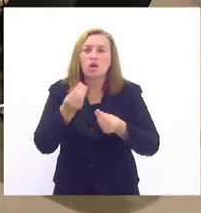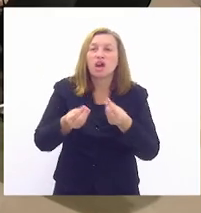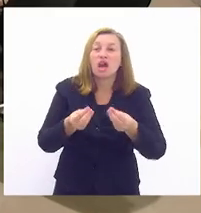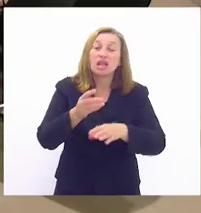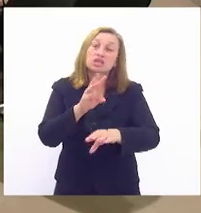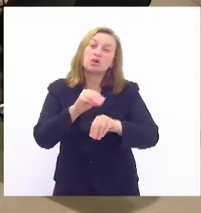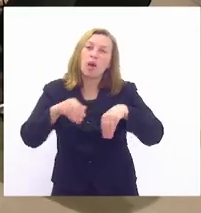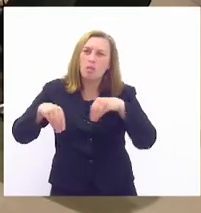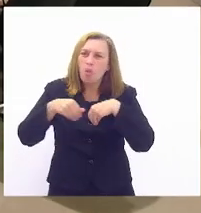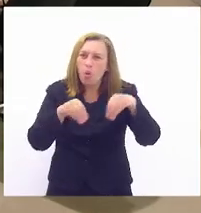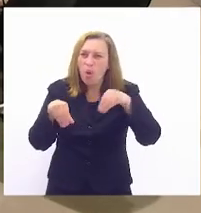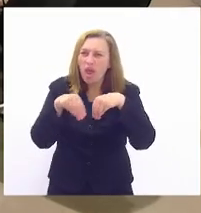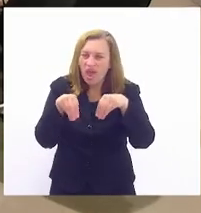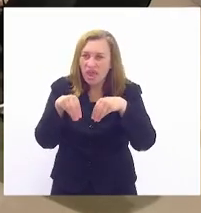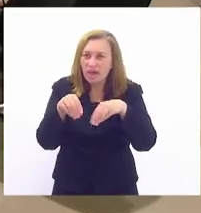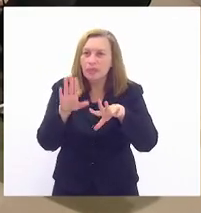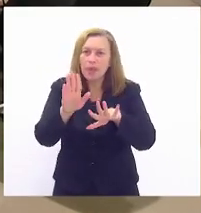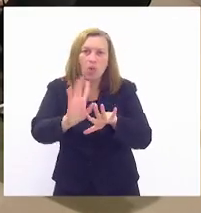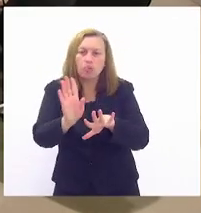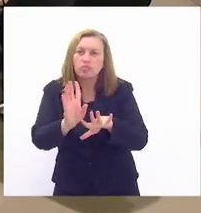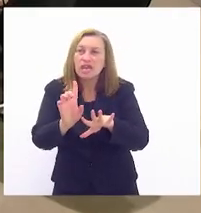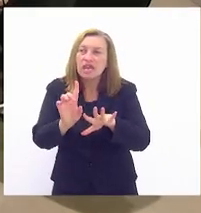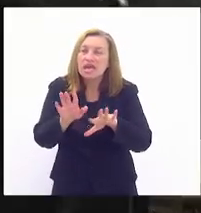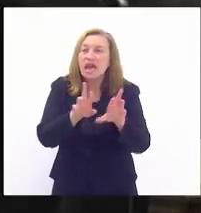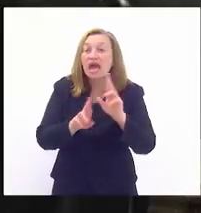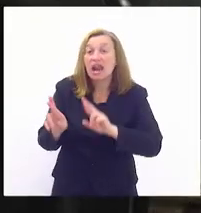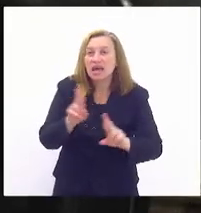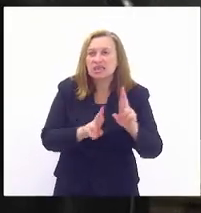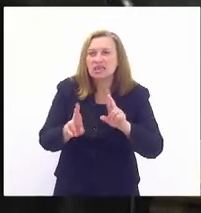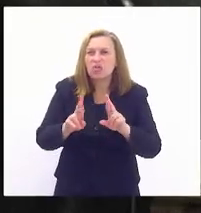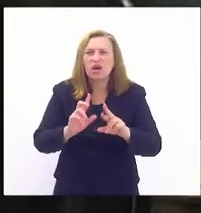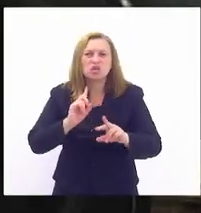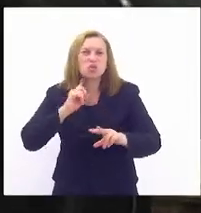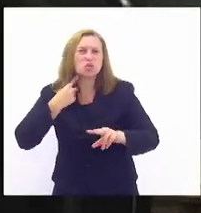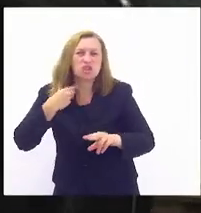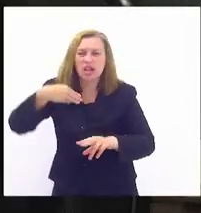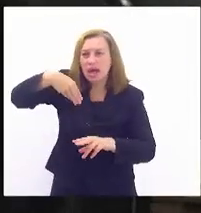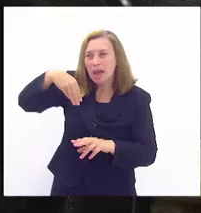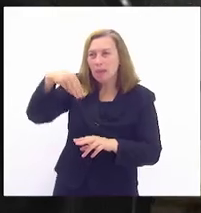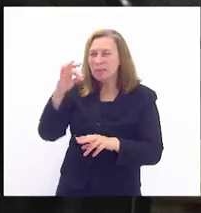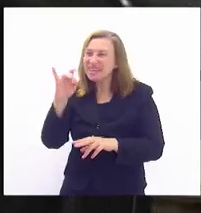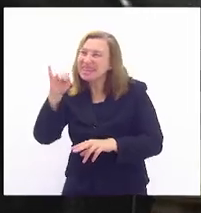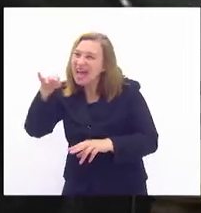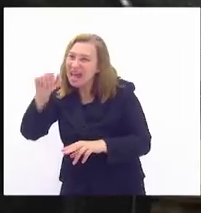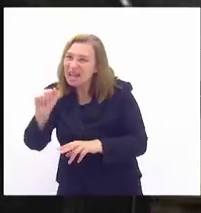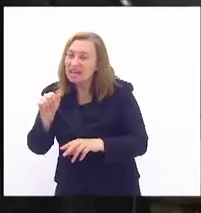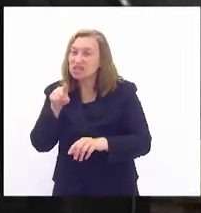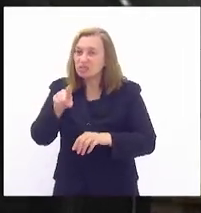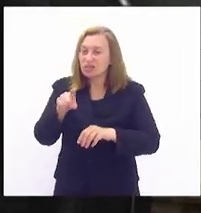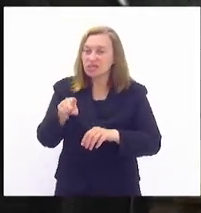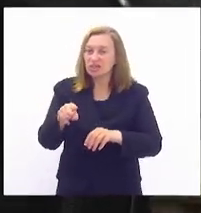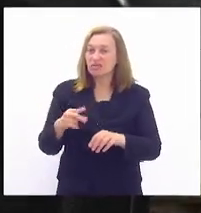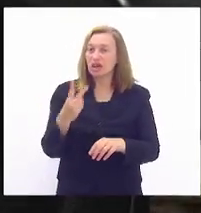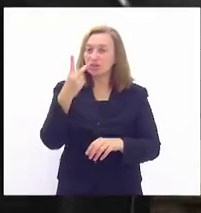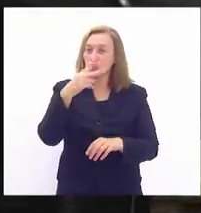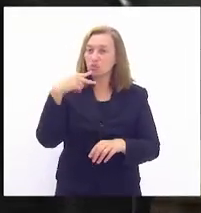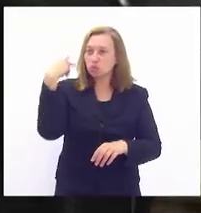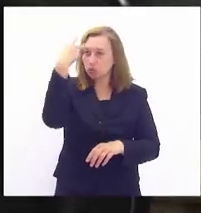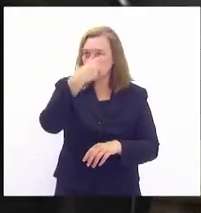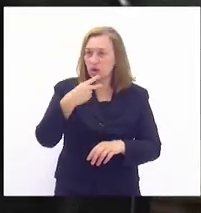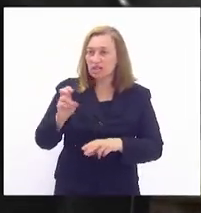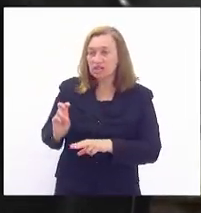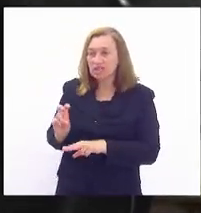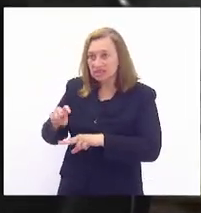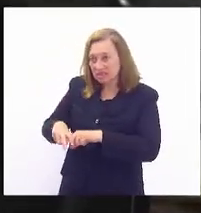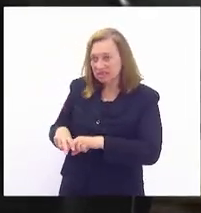poeira, em relação à sujeira metálica, se você ficar sentado na vila ali umas 2 horas, se você... 2 horas